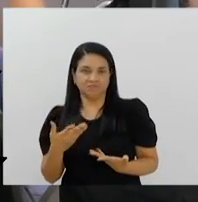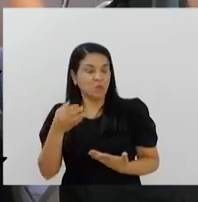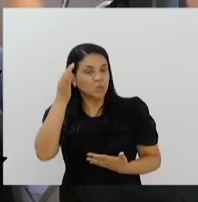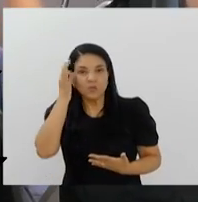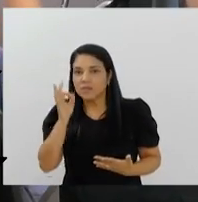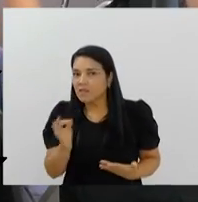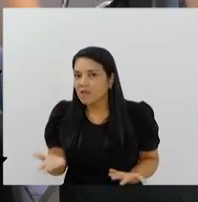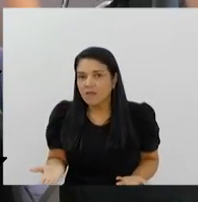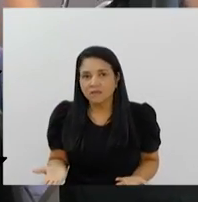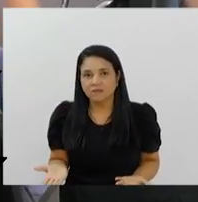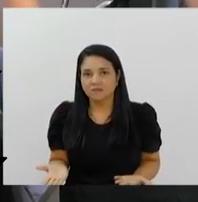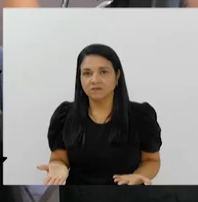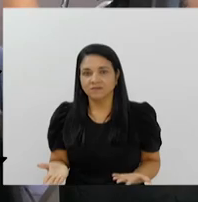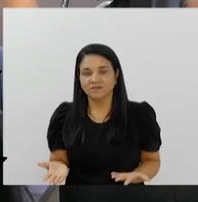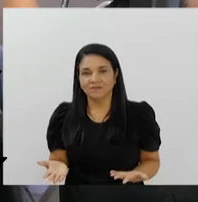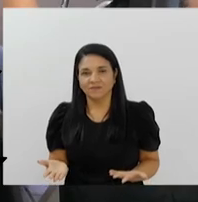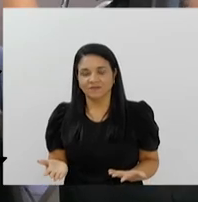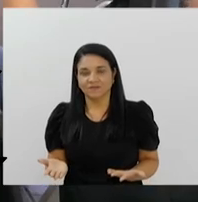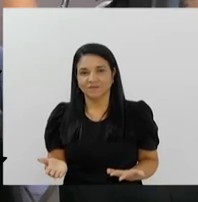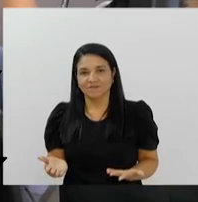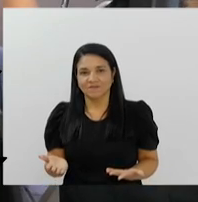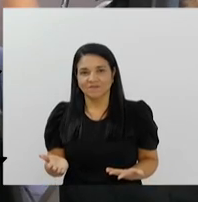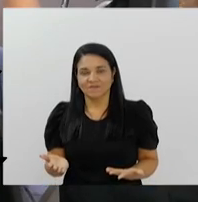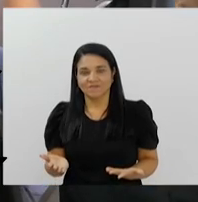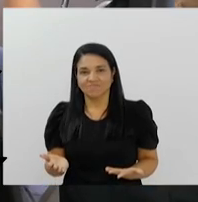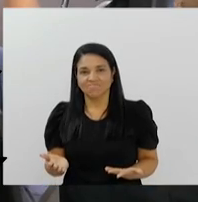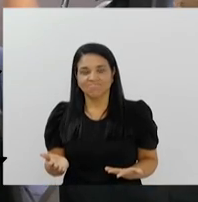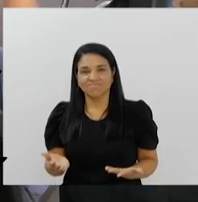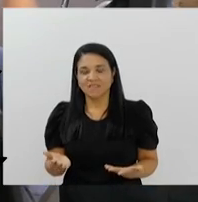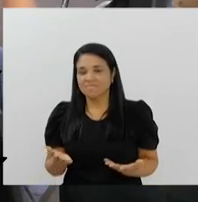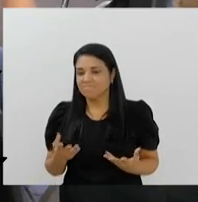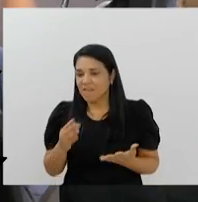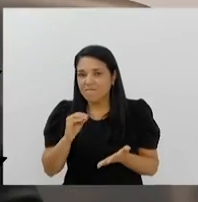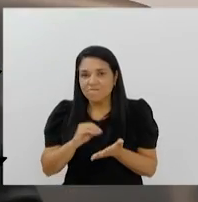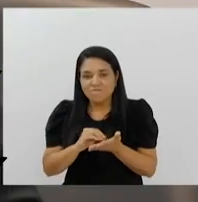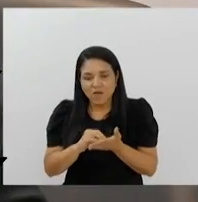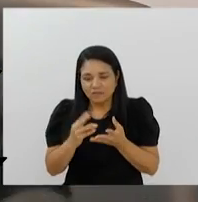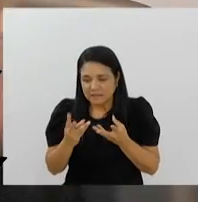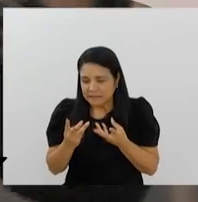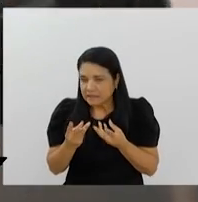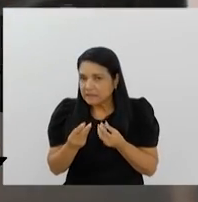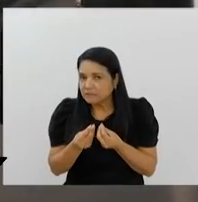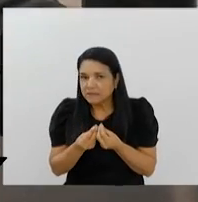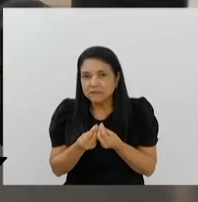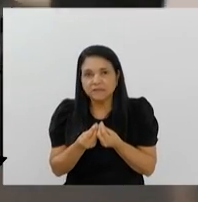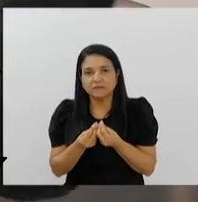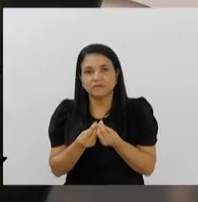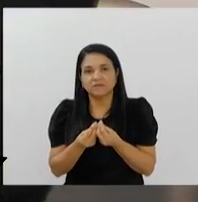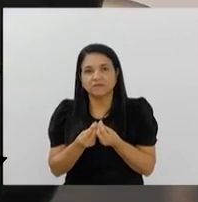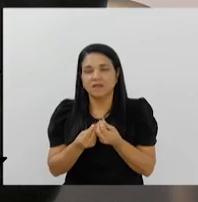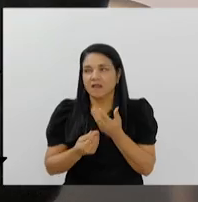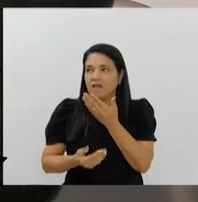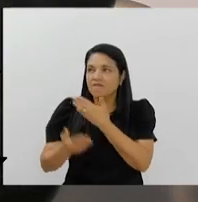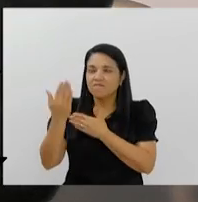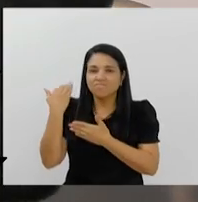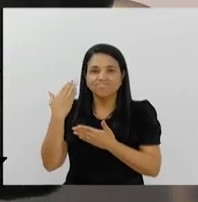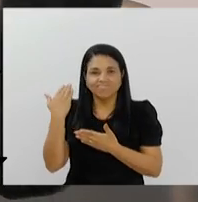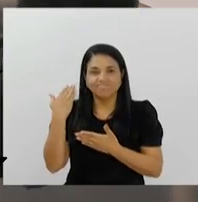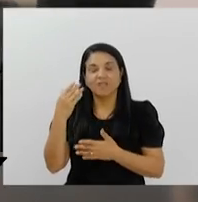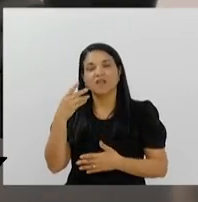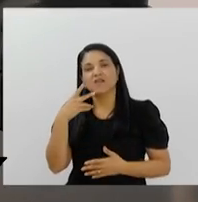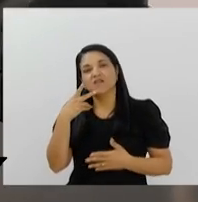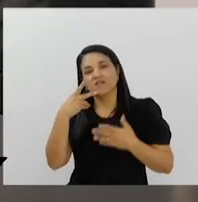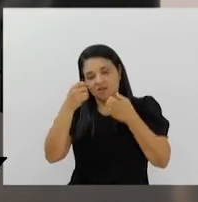entender porque isso tira é de é de uma insensibilidade tão profunda aí a gente estava falando lá na outra CPI